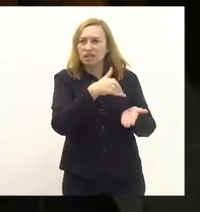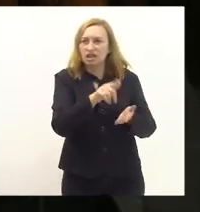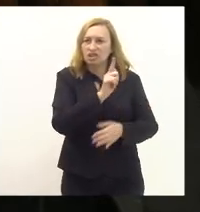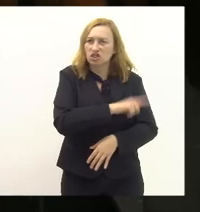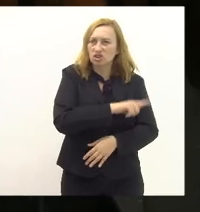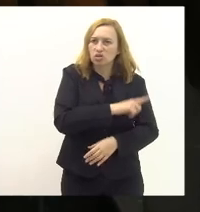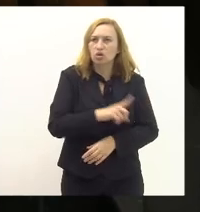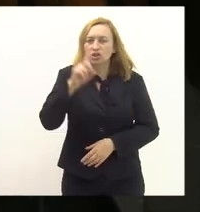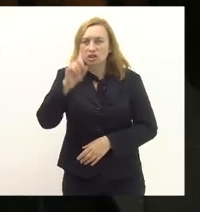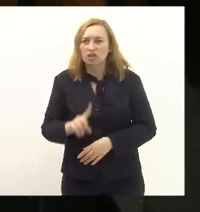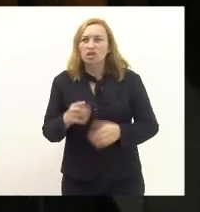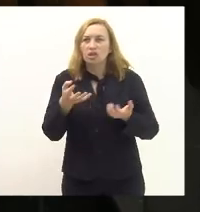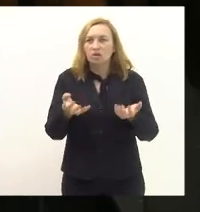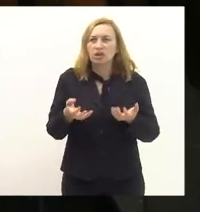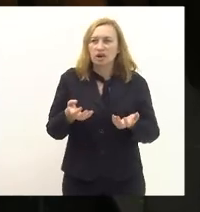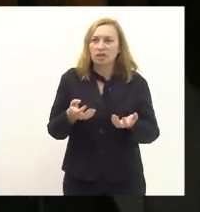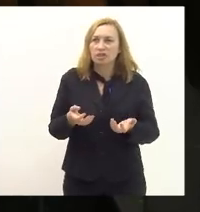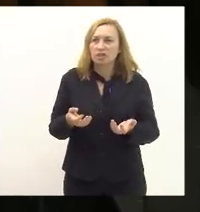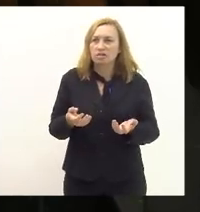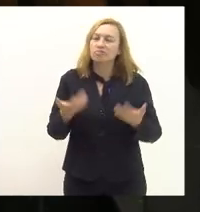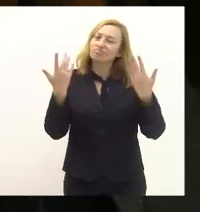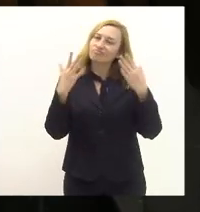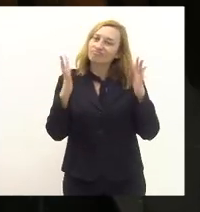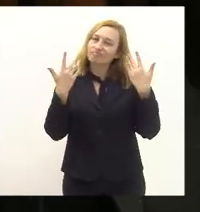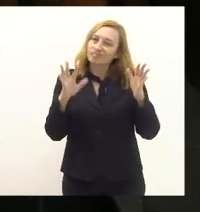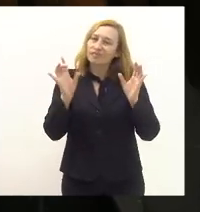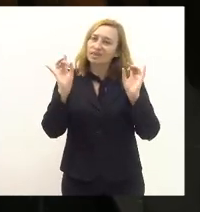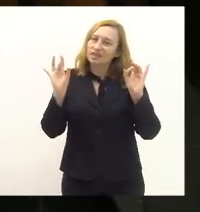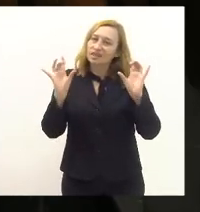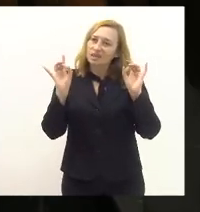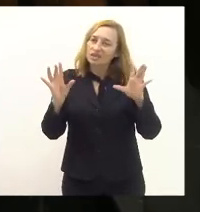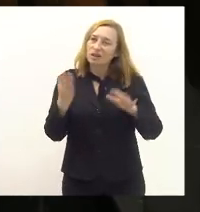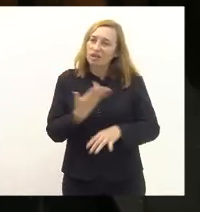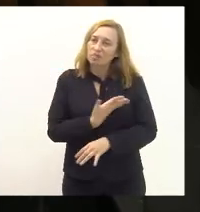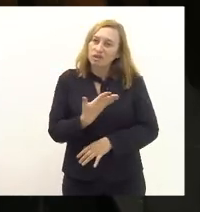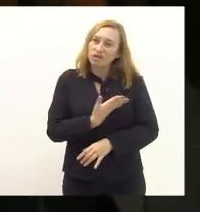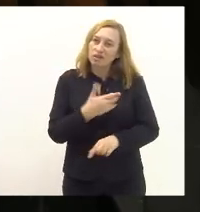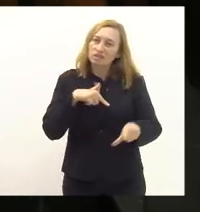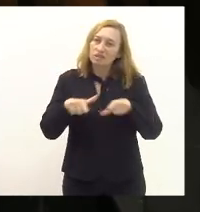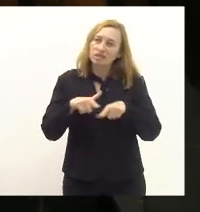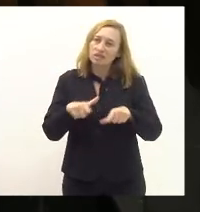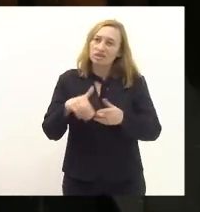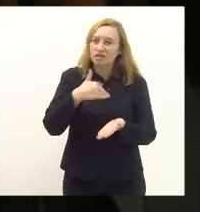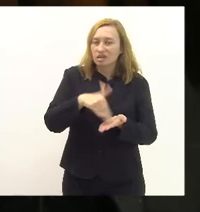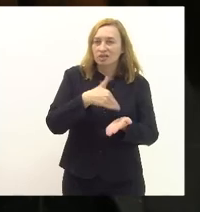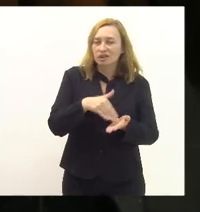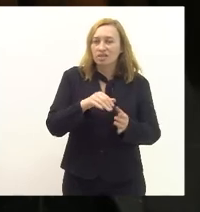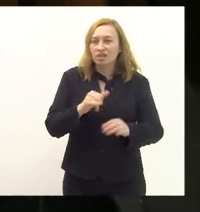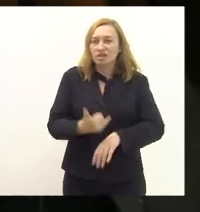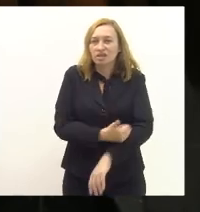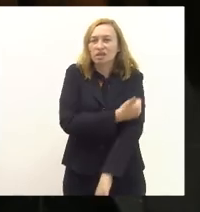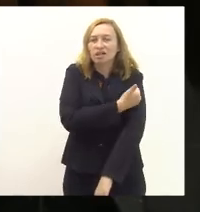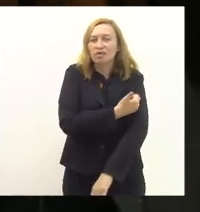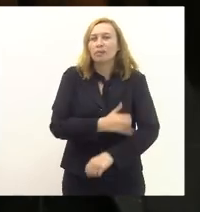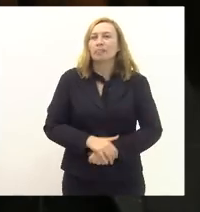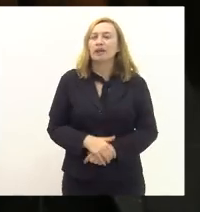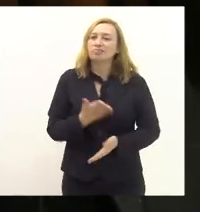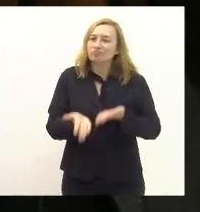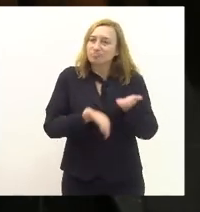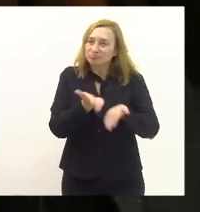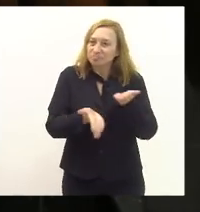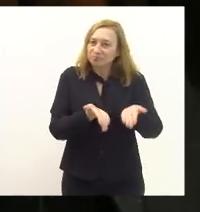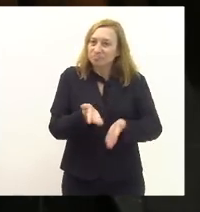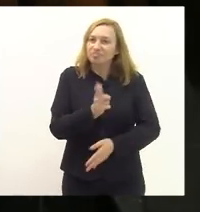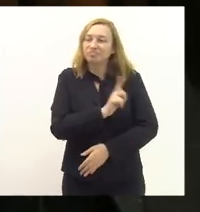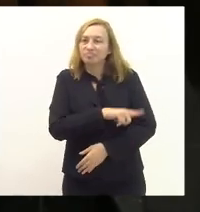gestores e diretores. Eu queria fazer, né, uma saudação especial a um companheiro que trabalha na Secretaria de Infraestrutura, que cuida da